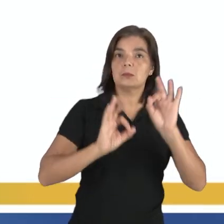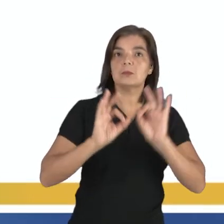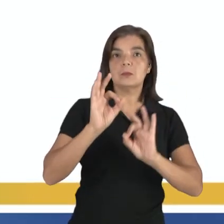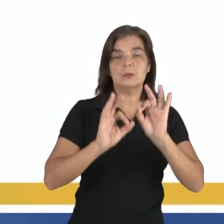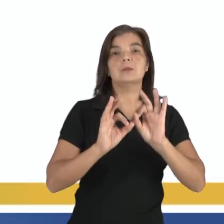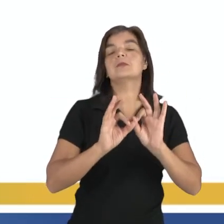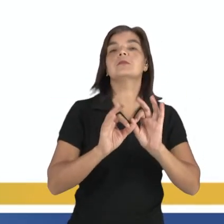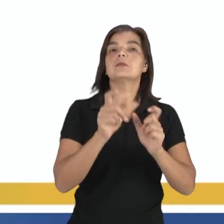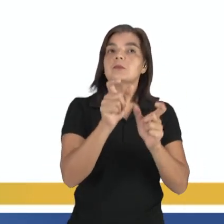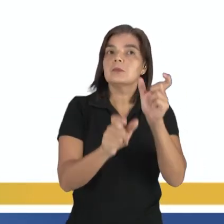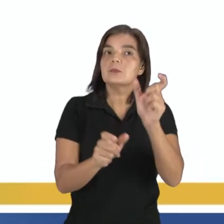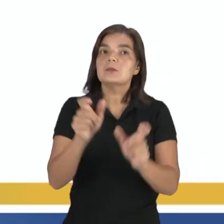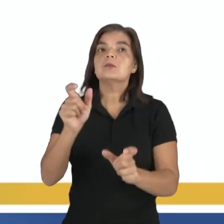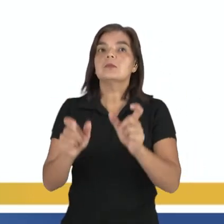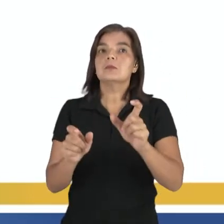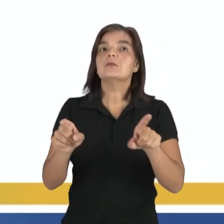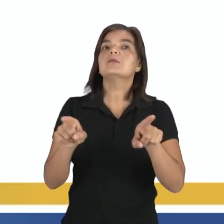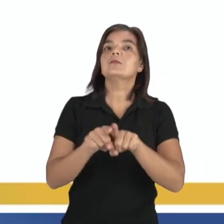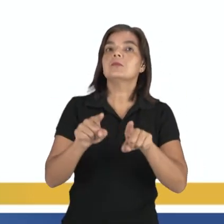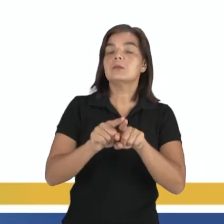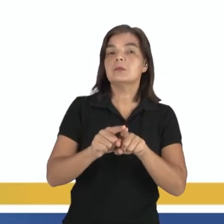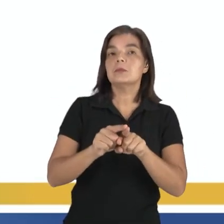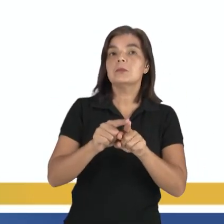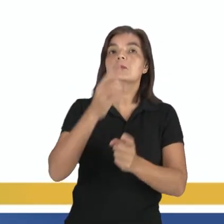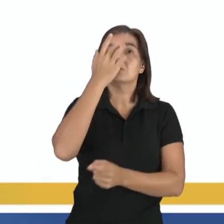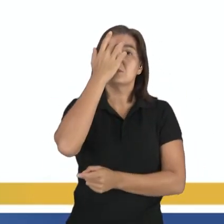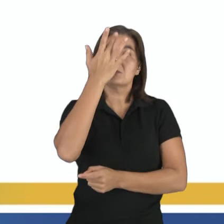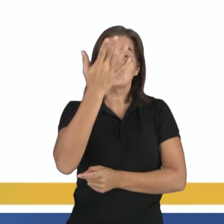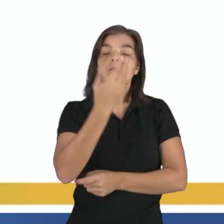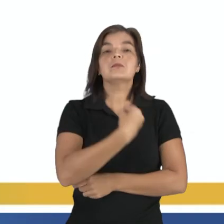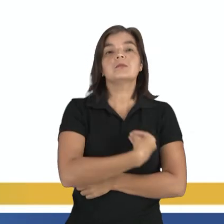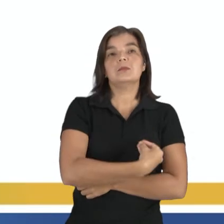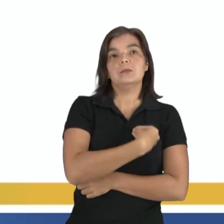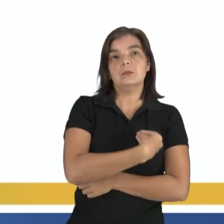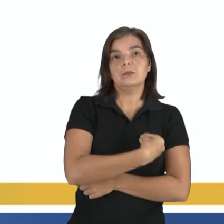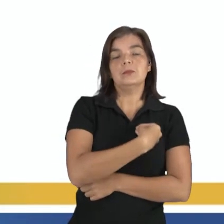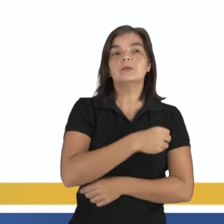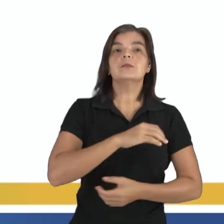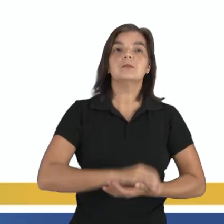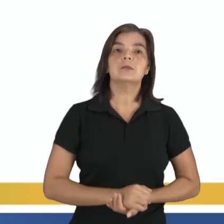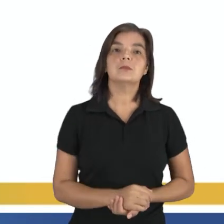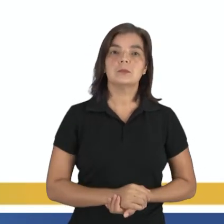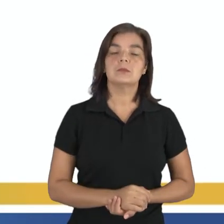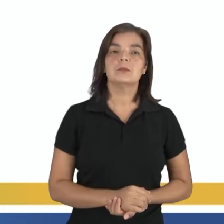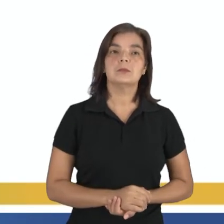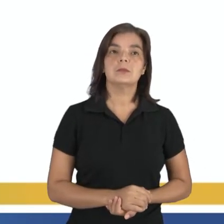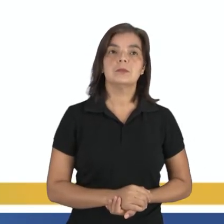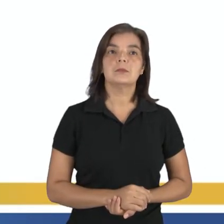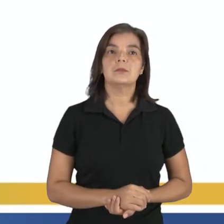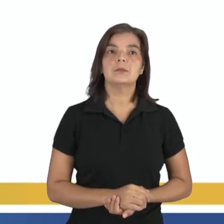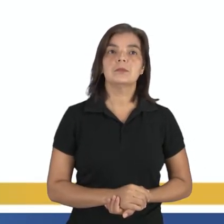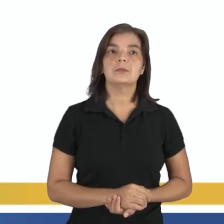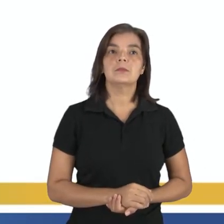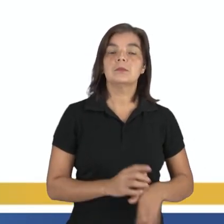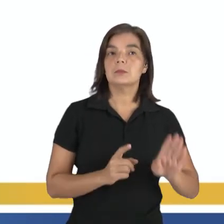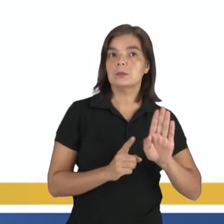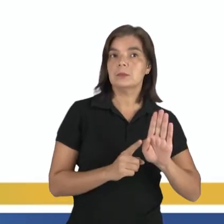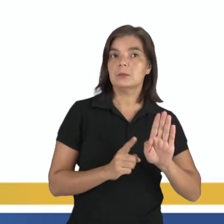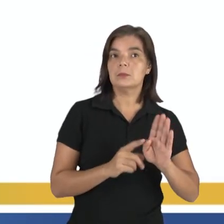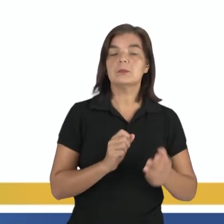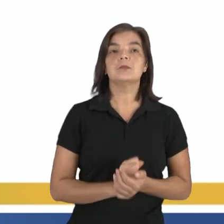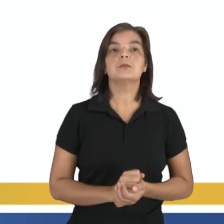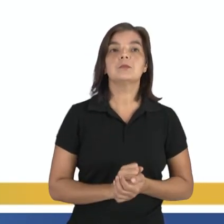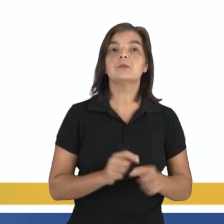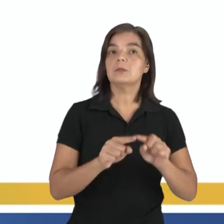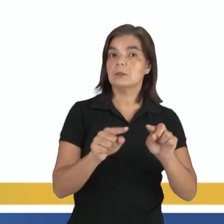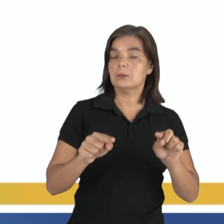de melhor organização entre os indivíduos e, consequentemente, facilitou sua convivência.